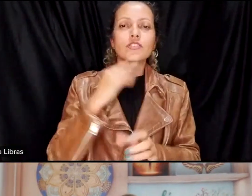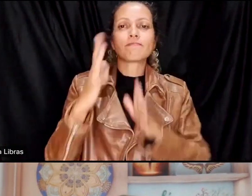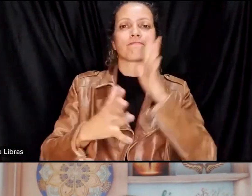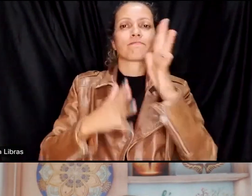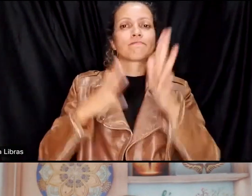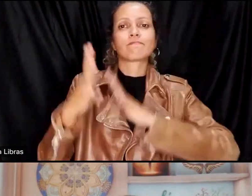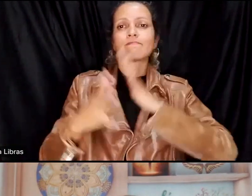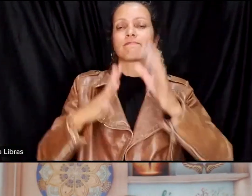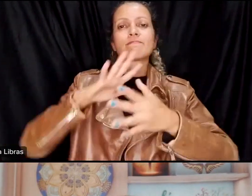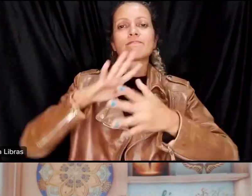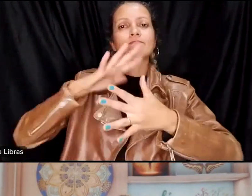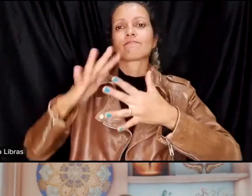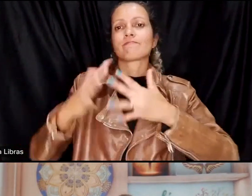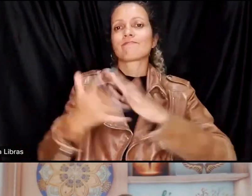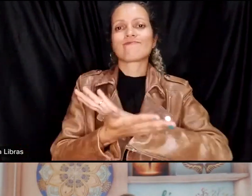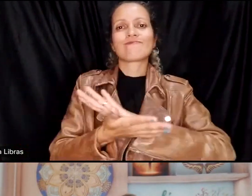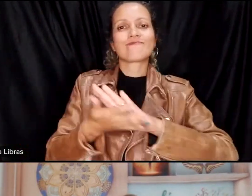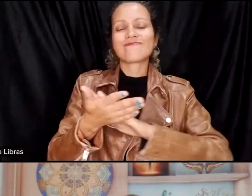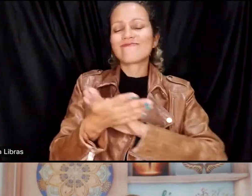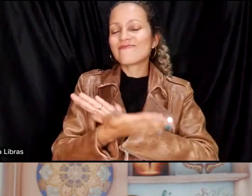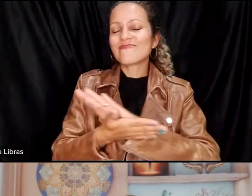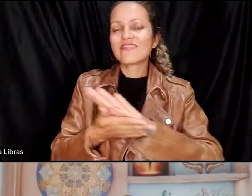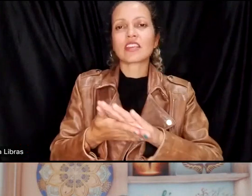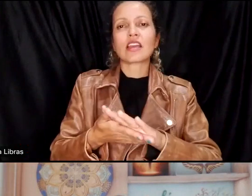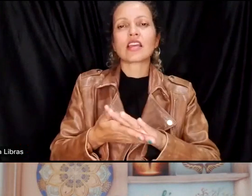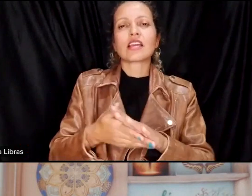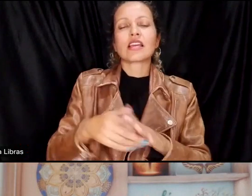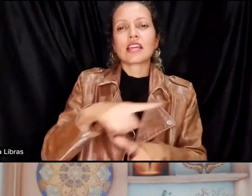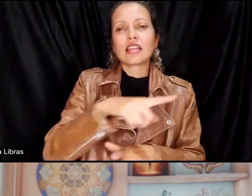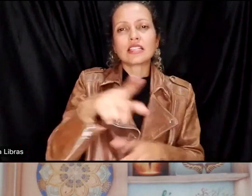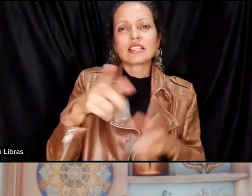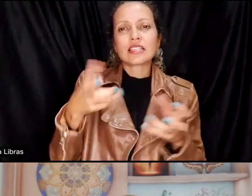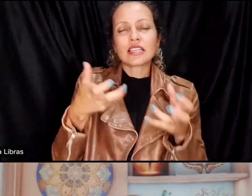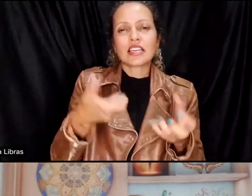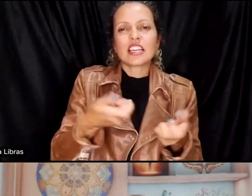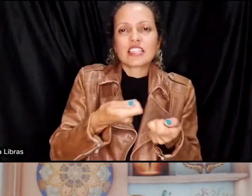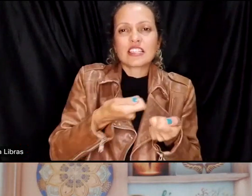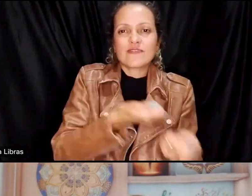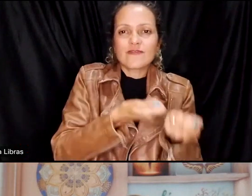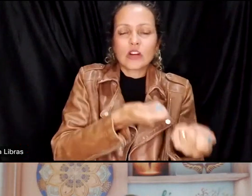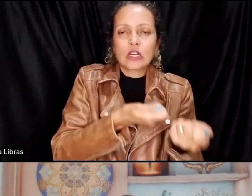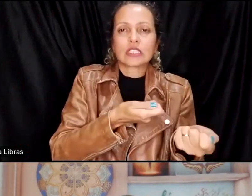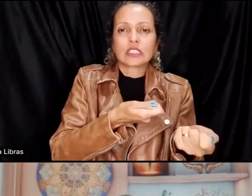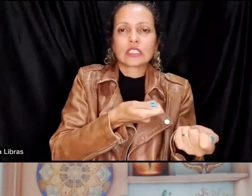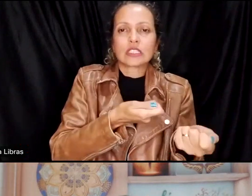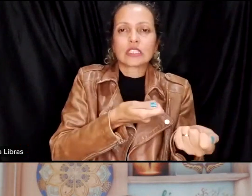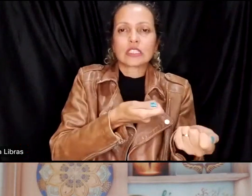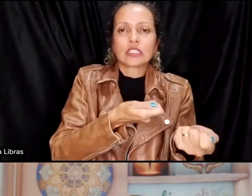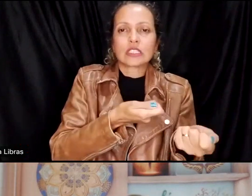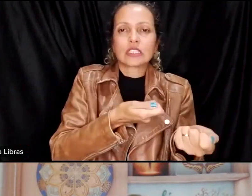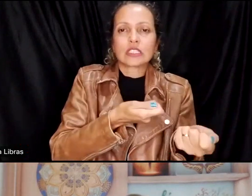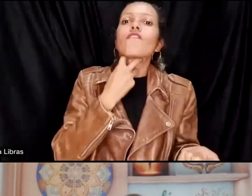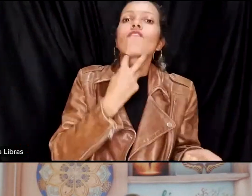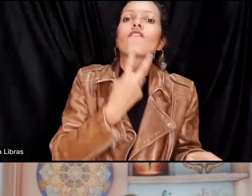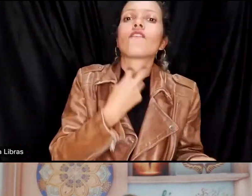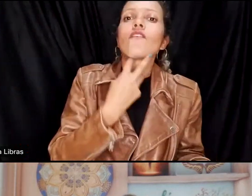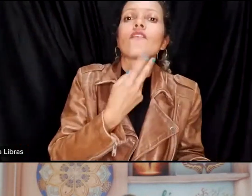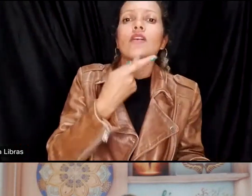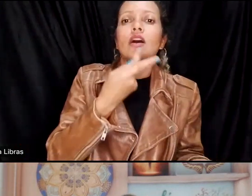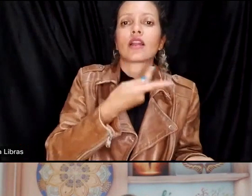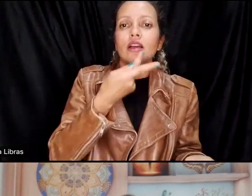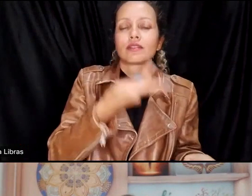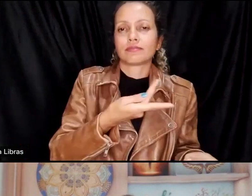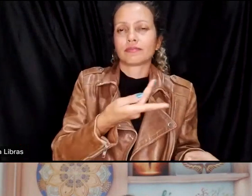os surdos oralizassem. Então, isso é um marco, sabe, dentro da comunidade surda, para os surdos.